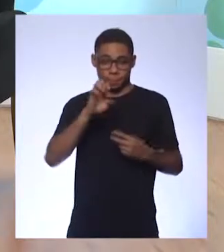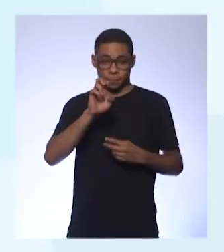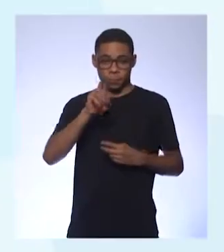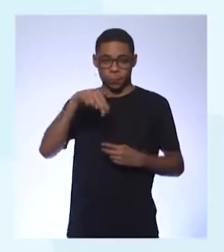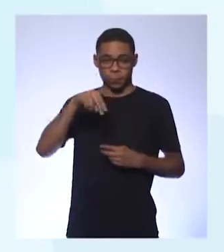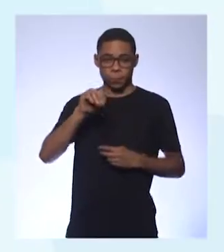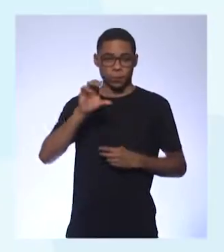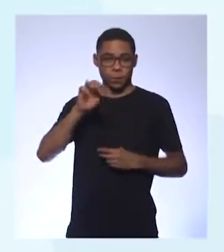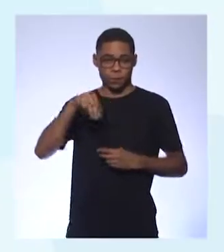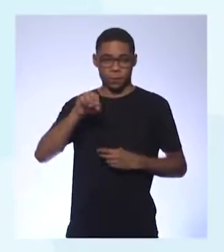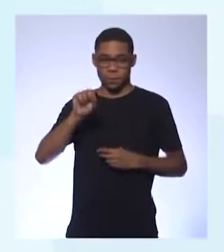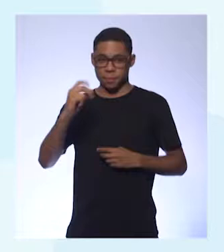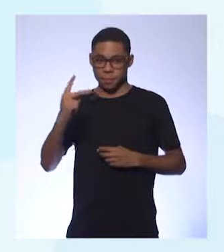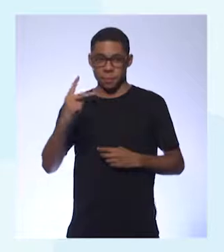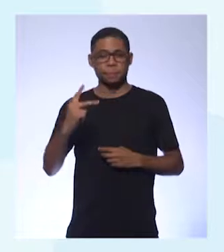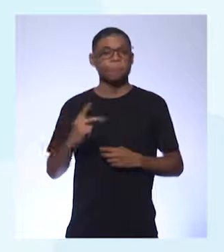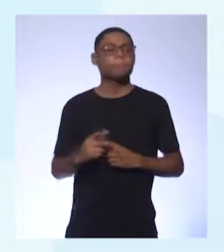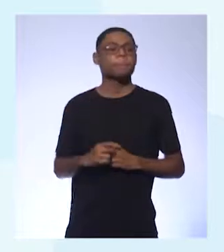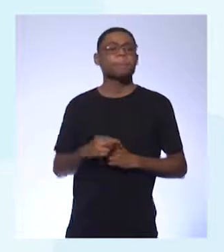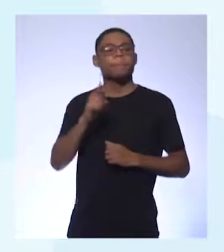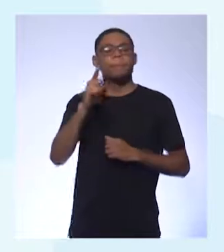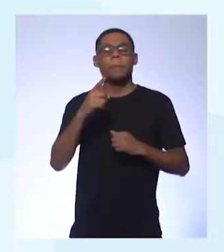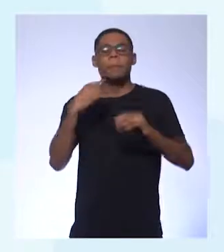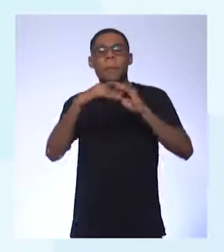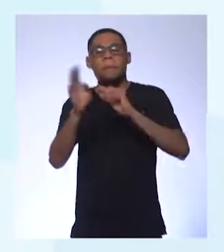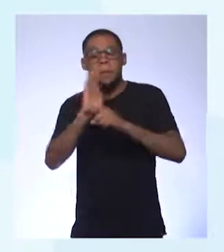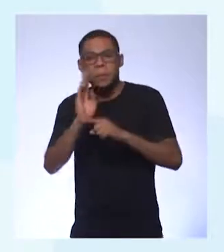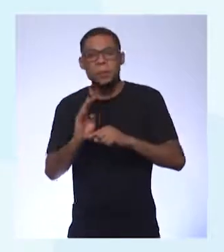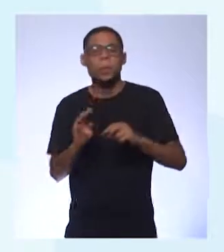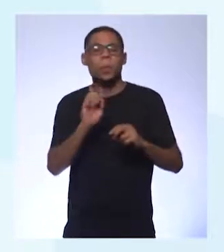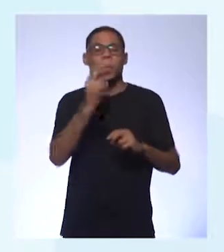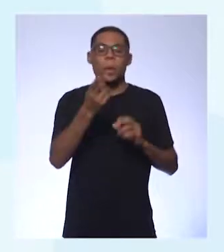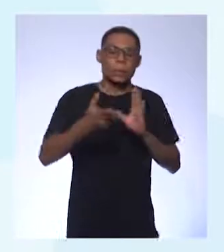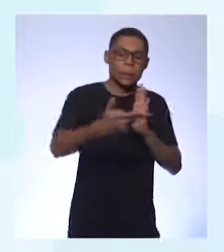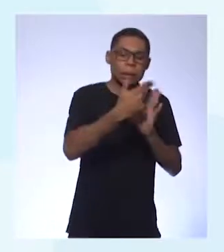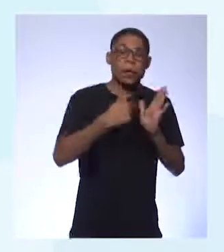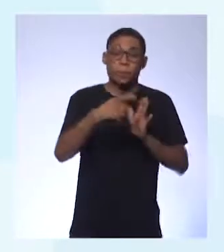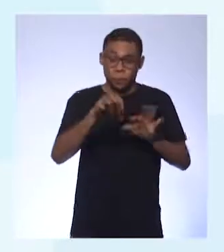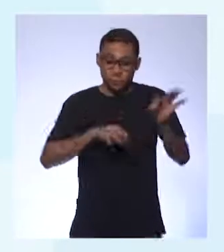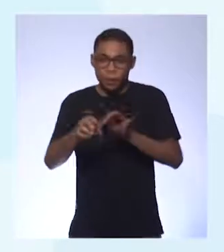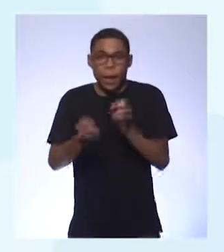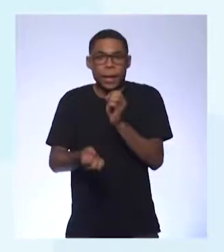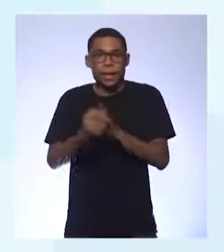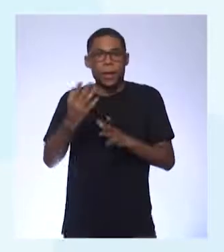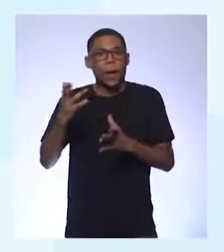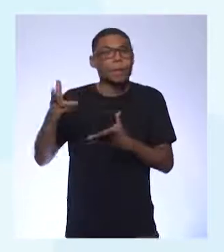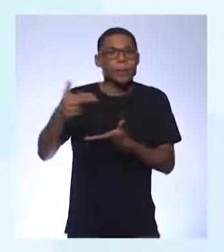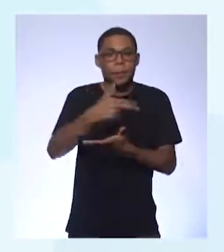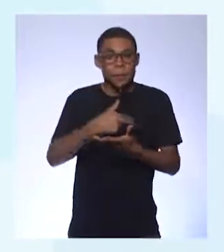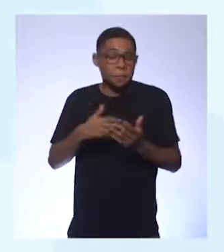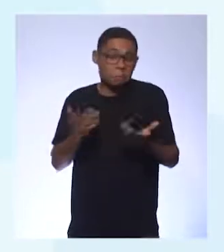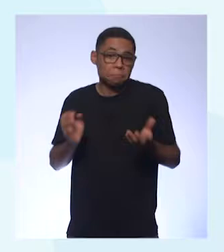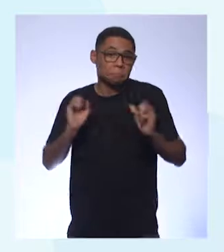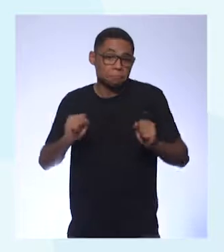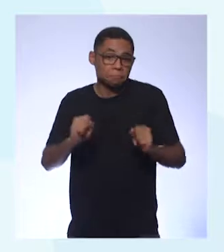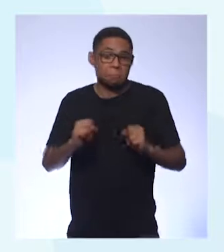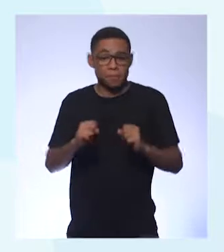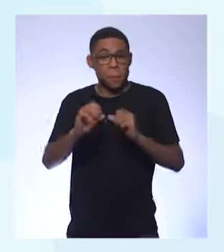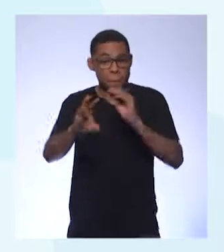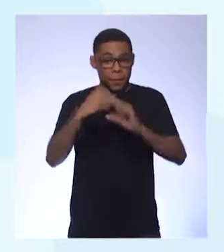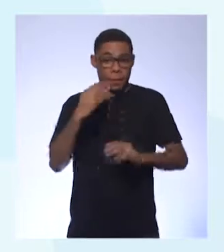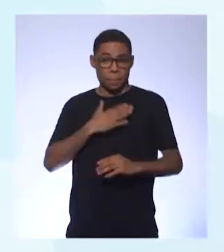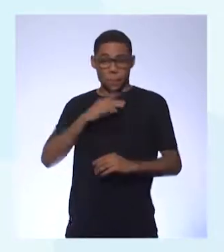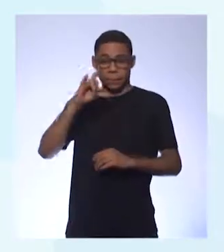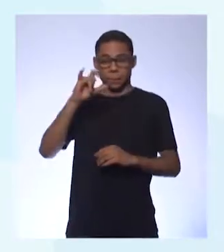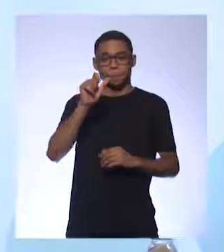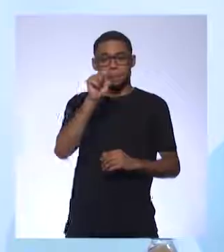um vídeo ou desenho com o seu processo de criação ou alguma coisa que você já criou diferente, se você quiser mandar. Pode mandar no meu Instagram,